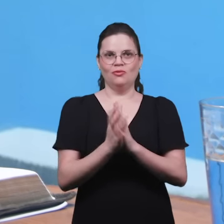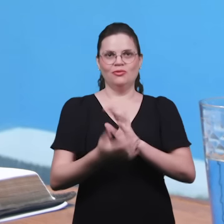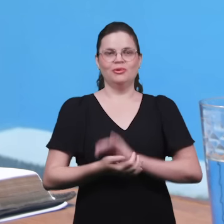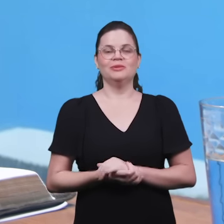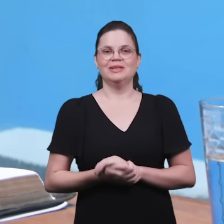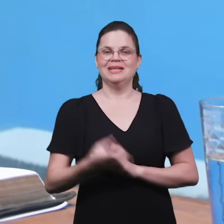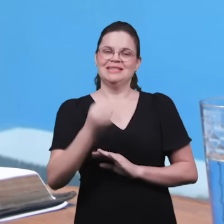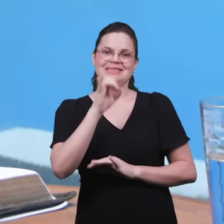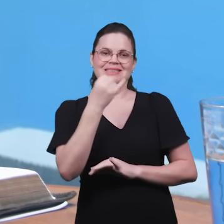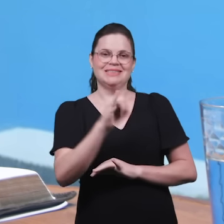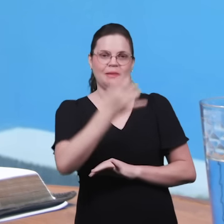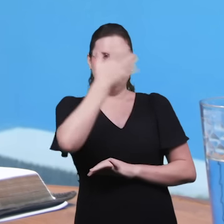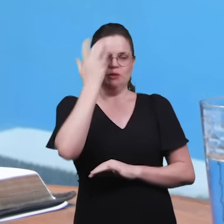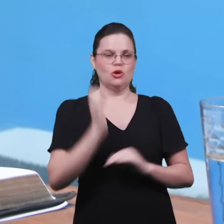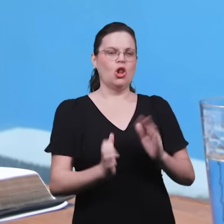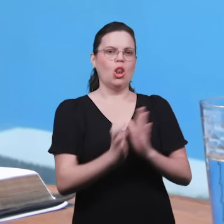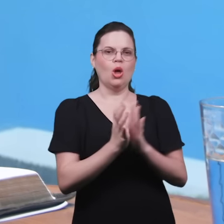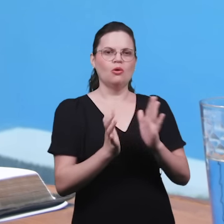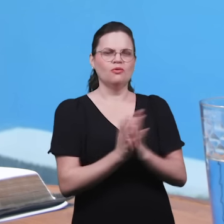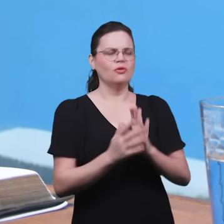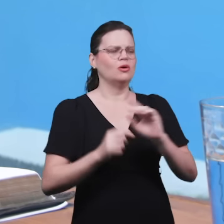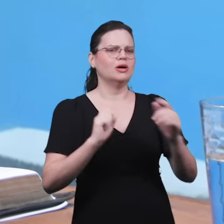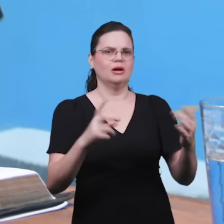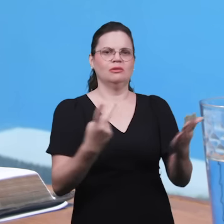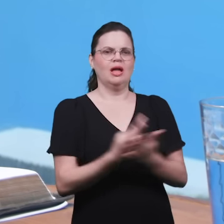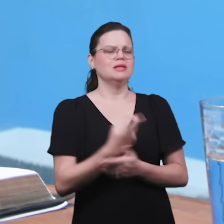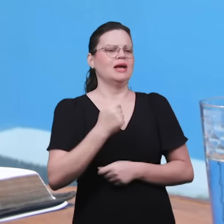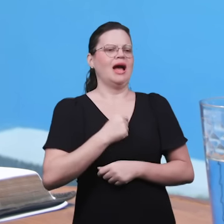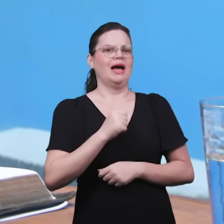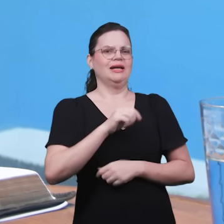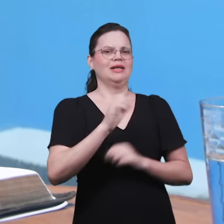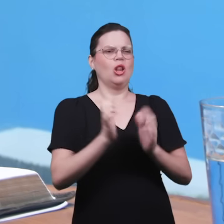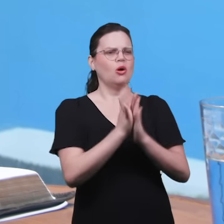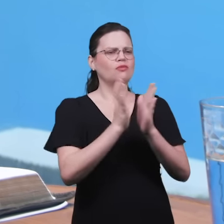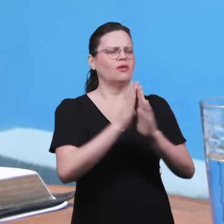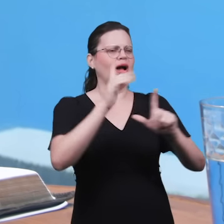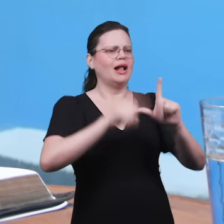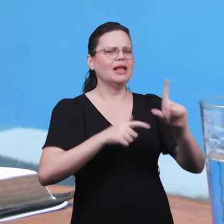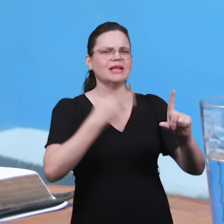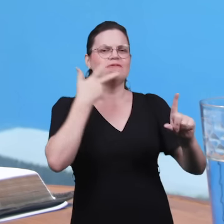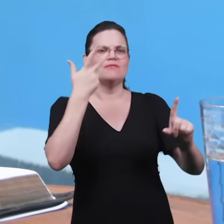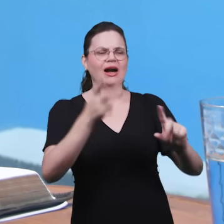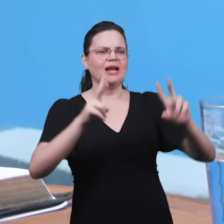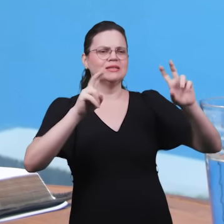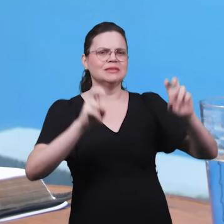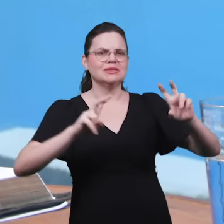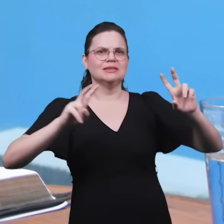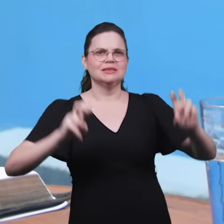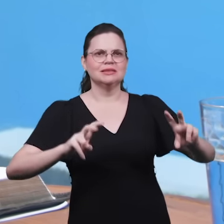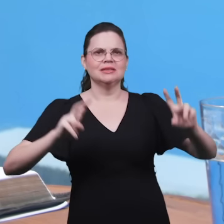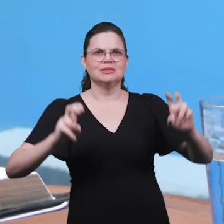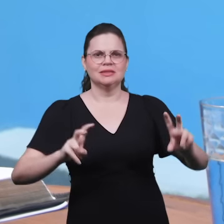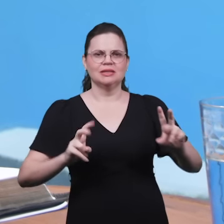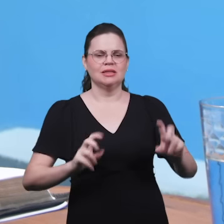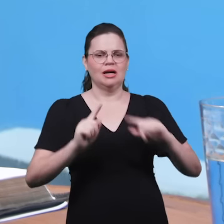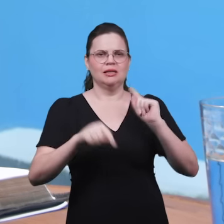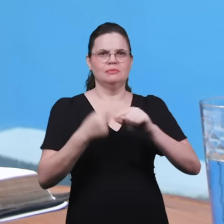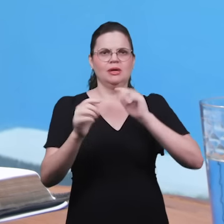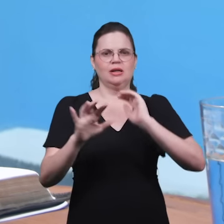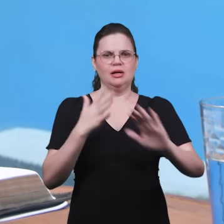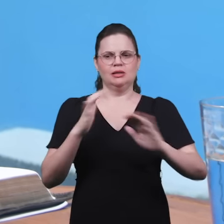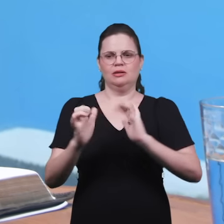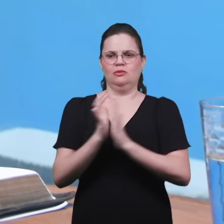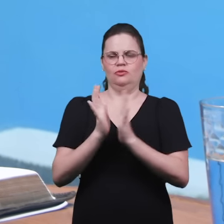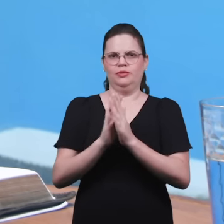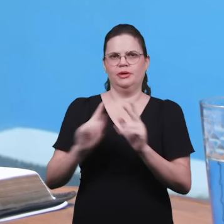um sermão, porque esse louvor, ele fala disso, fala daquilo, aí Ou seja, aí canta o louvor, aí o